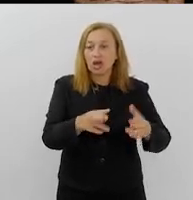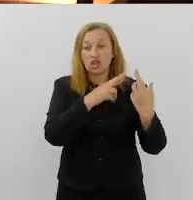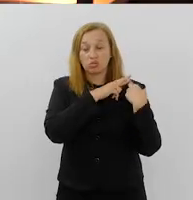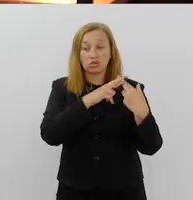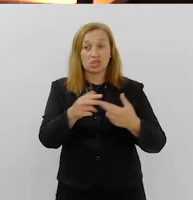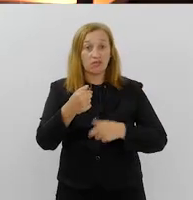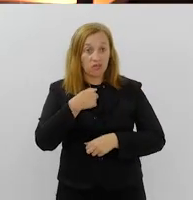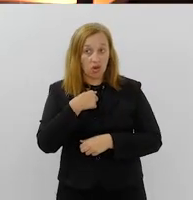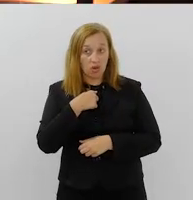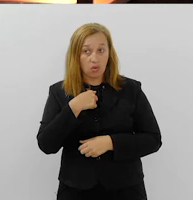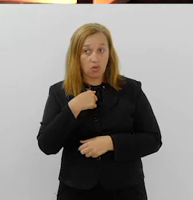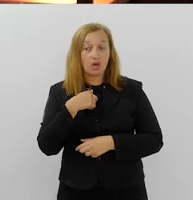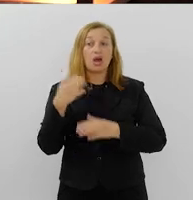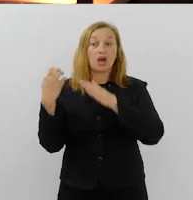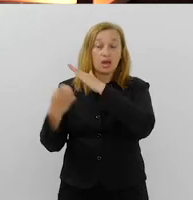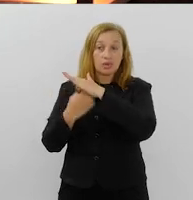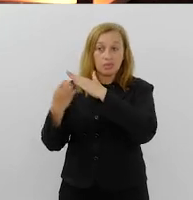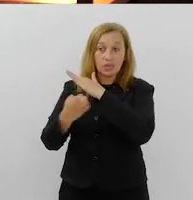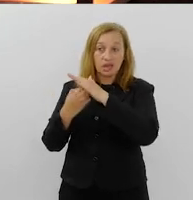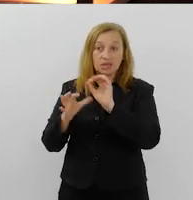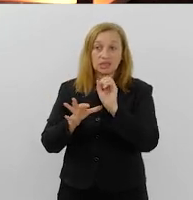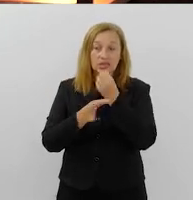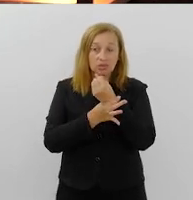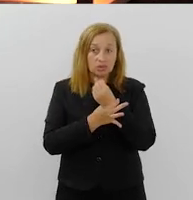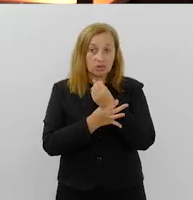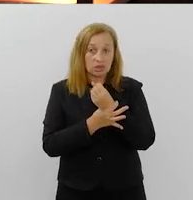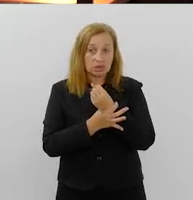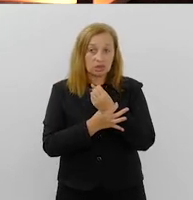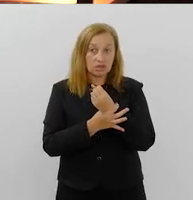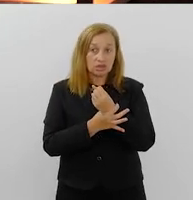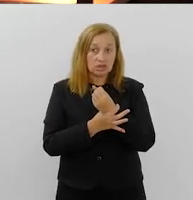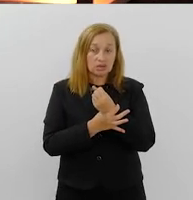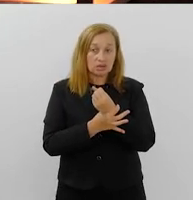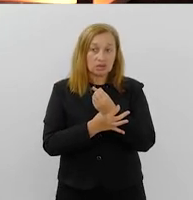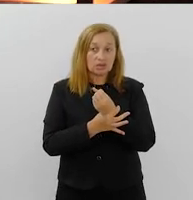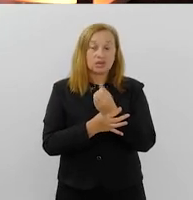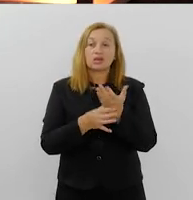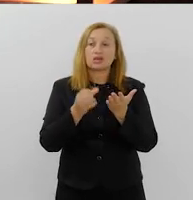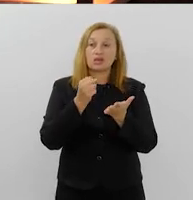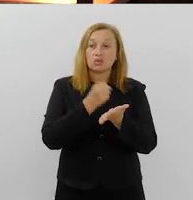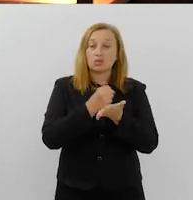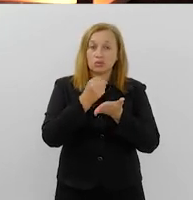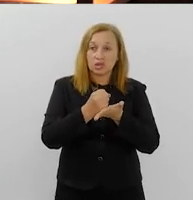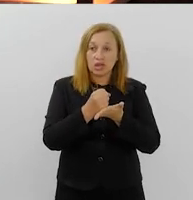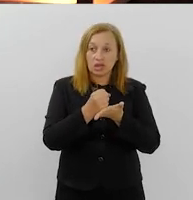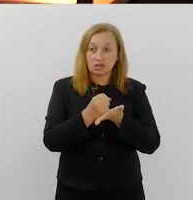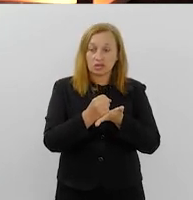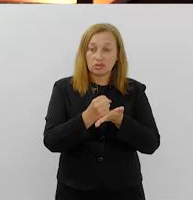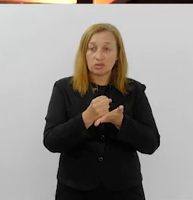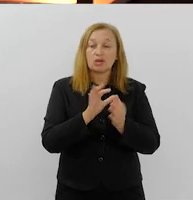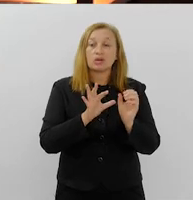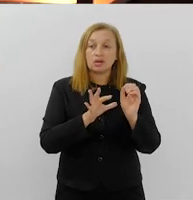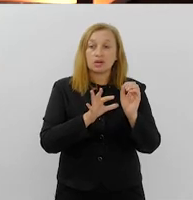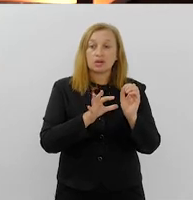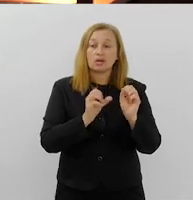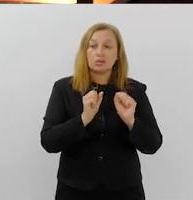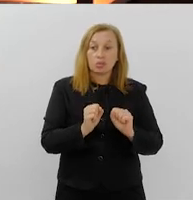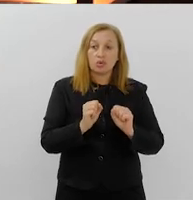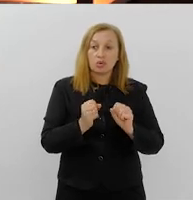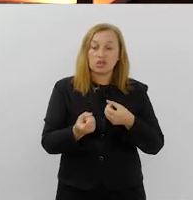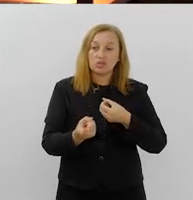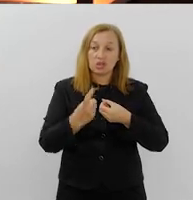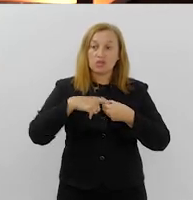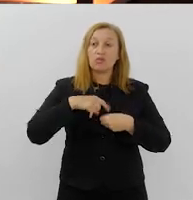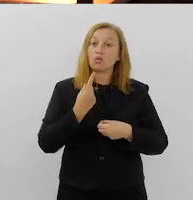o responsável? Responsável. E aí a minha seguradora tem que poder cobrir essa parte. Tem que haver uma cláusula, um dispositivo legal para que a